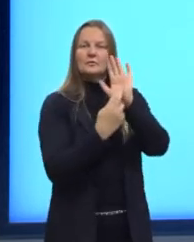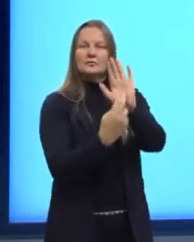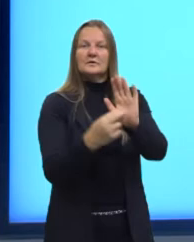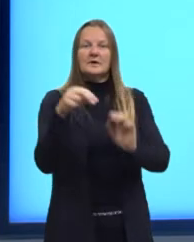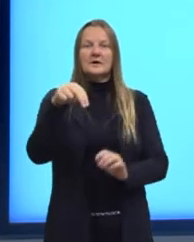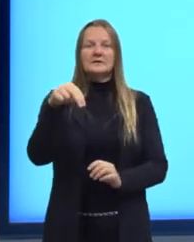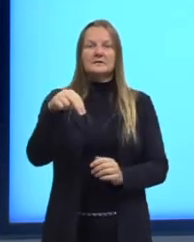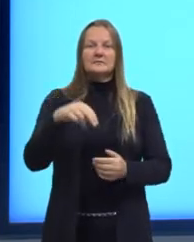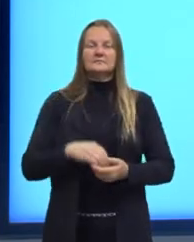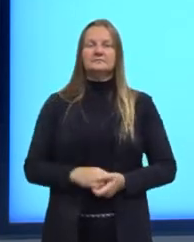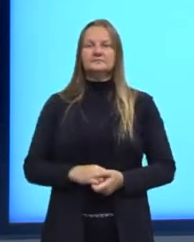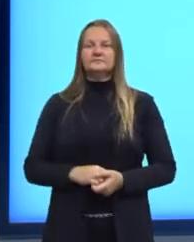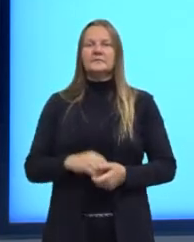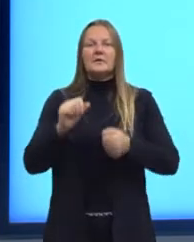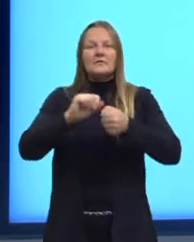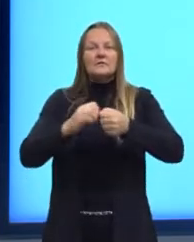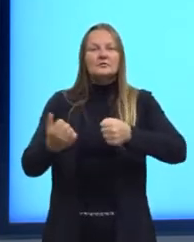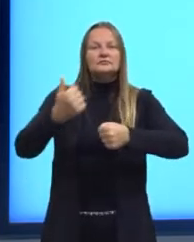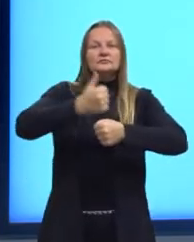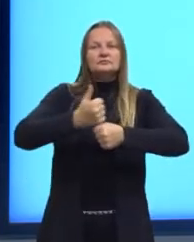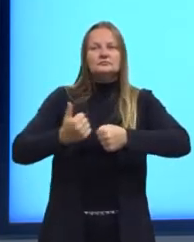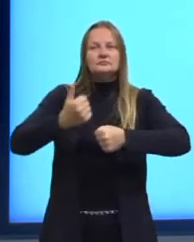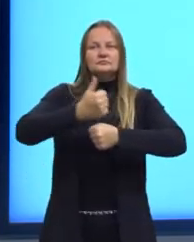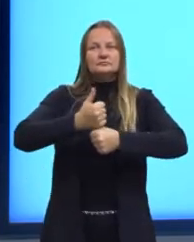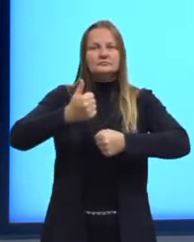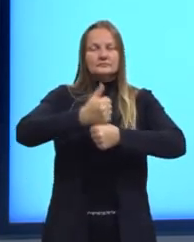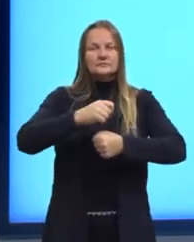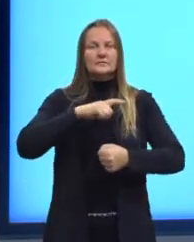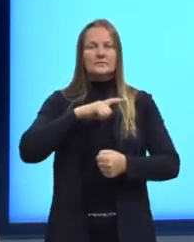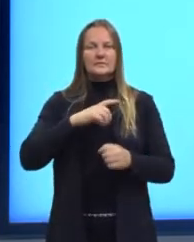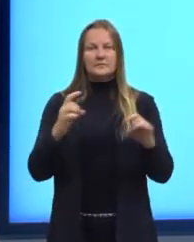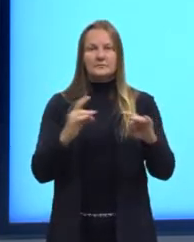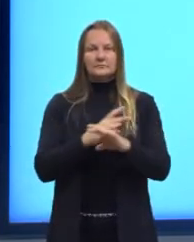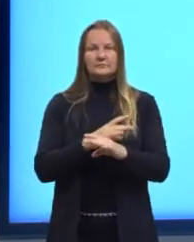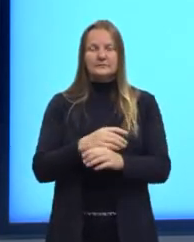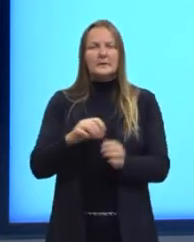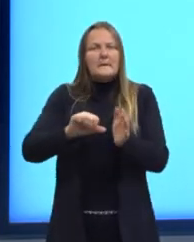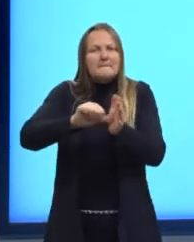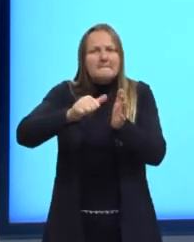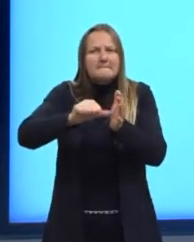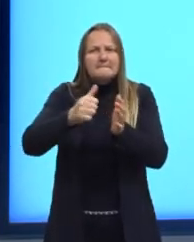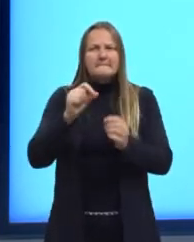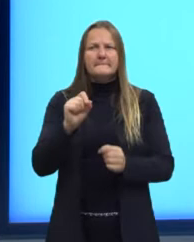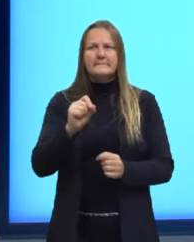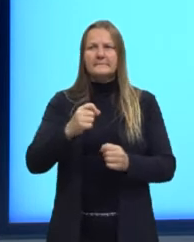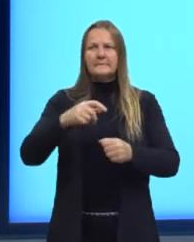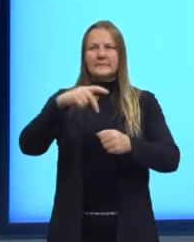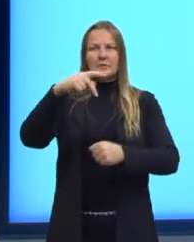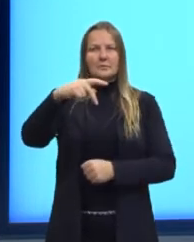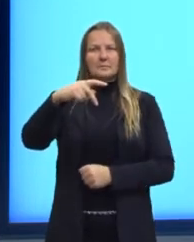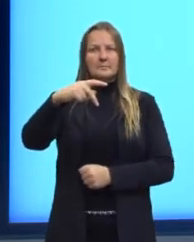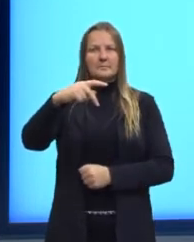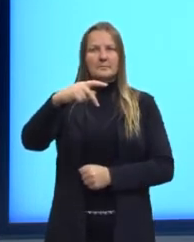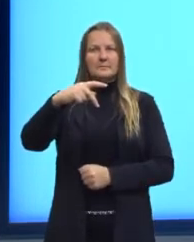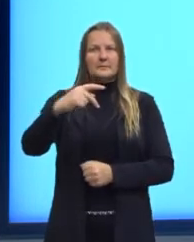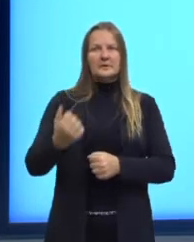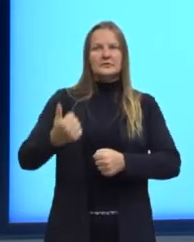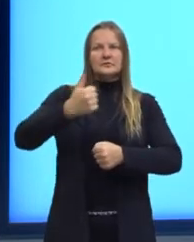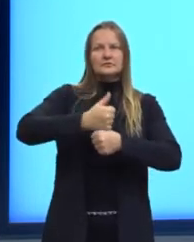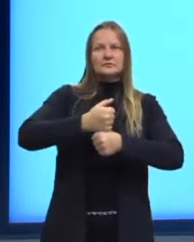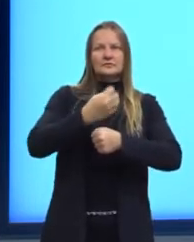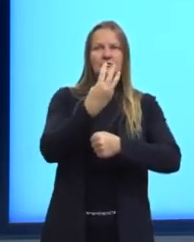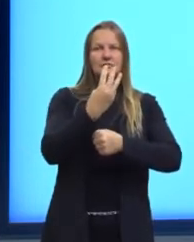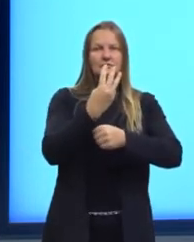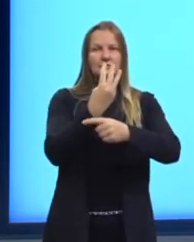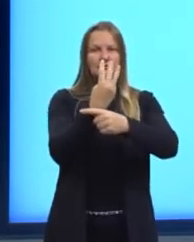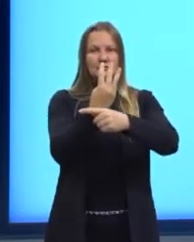agora nós vamos fazer a substituições que nós temos primeira coisa o p nós vamos substituir por três